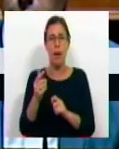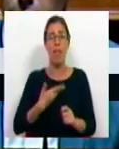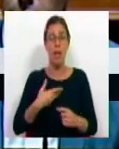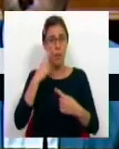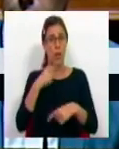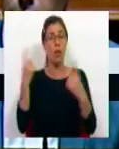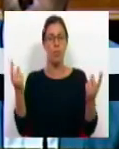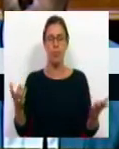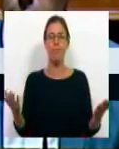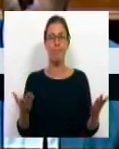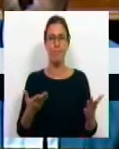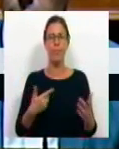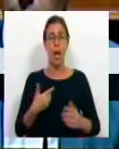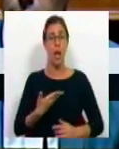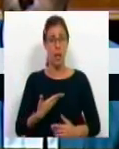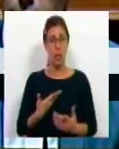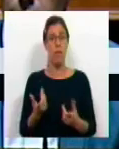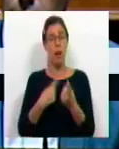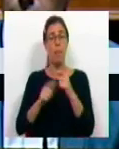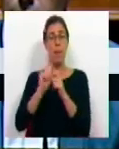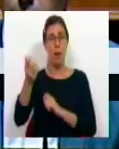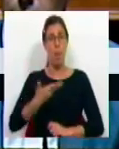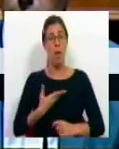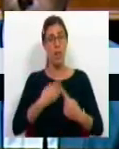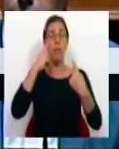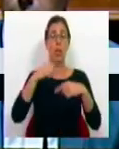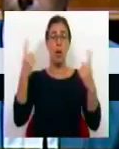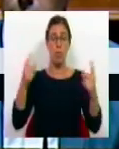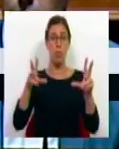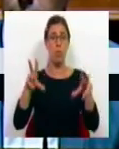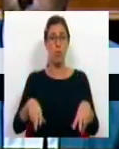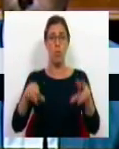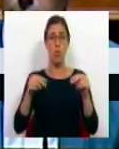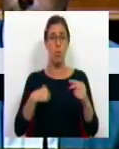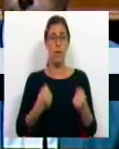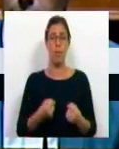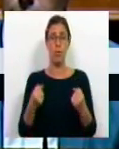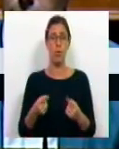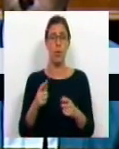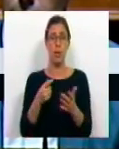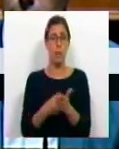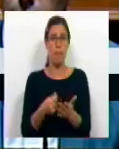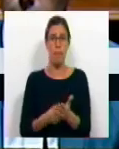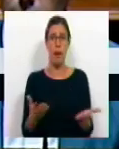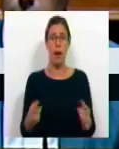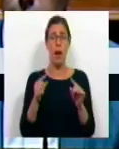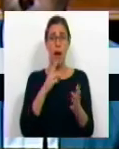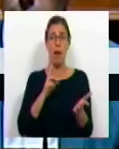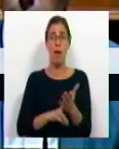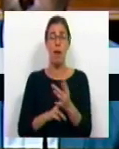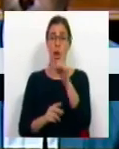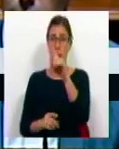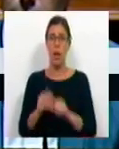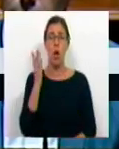dívida pública. Estamos a endividar-nos para pagar uma dívida pública que nunca vamos conseguir pagar. E esta é a